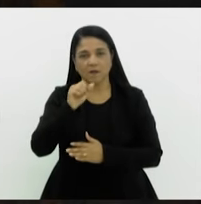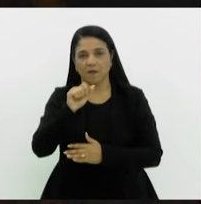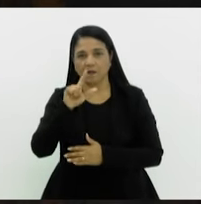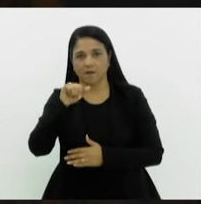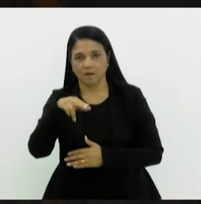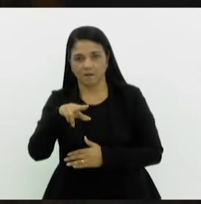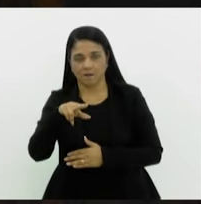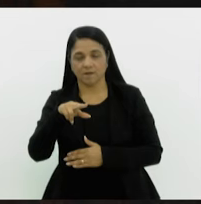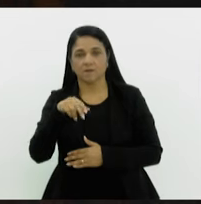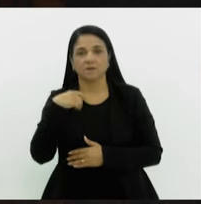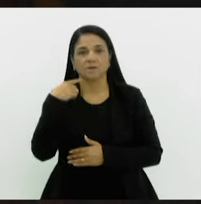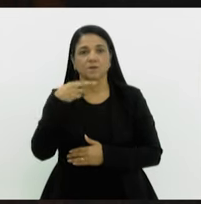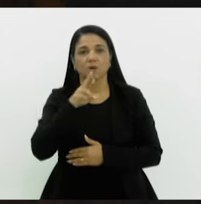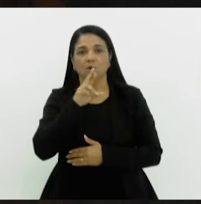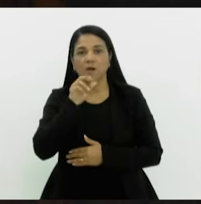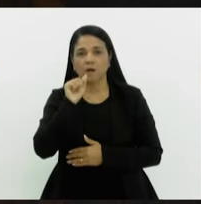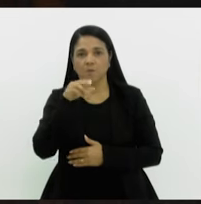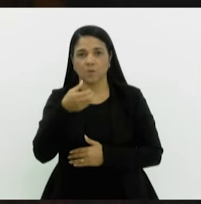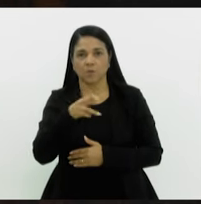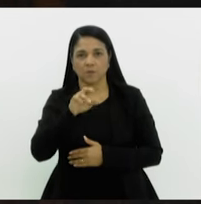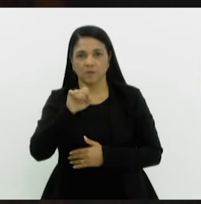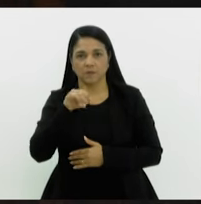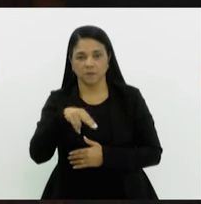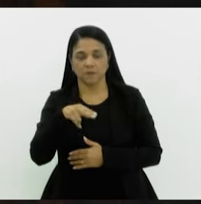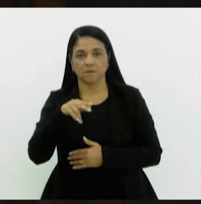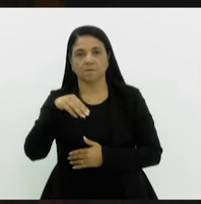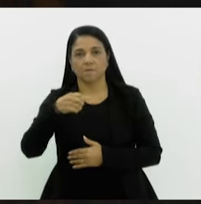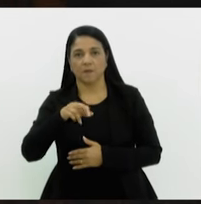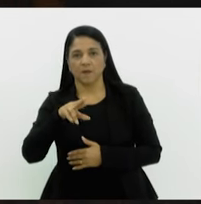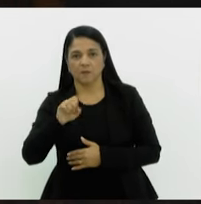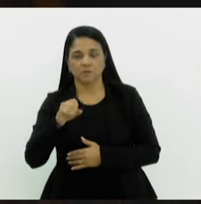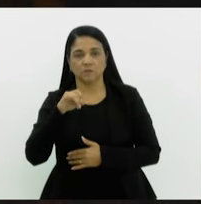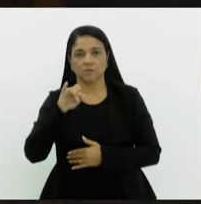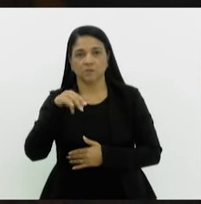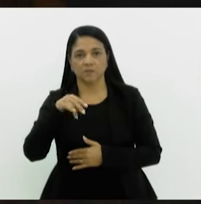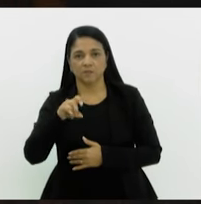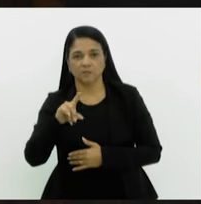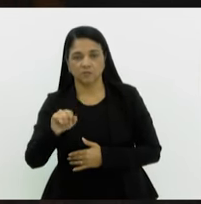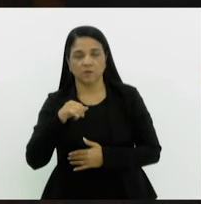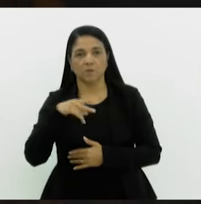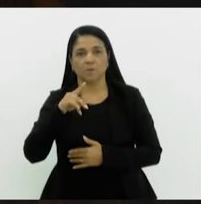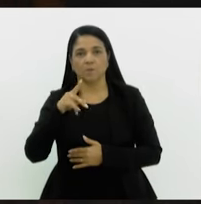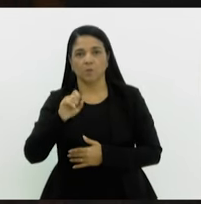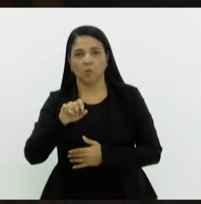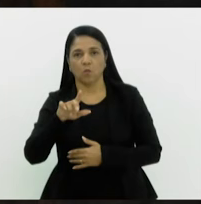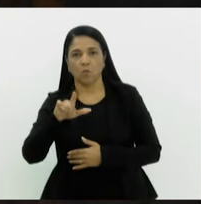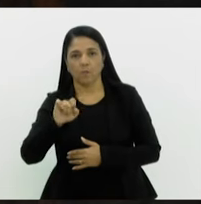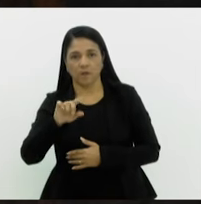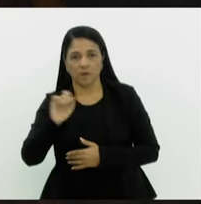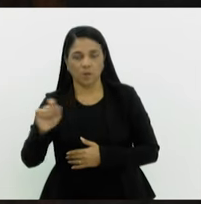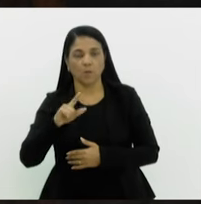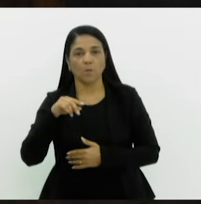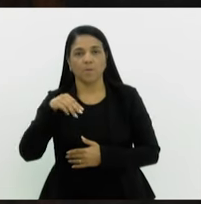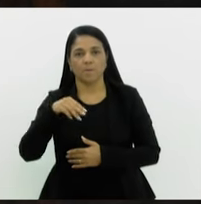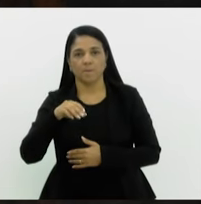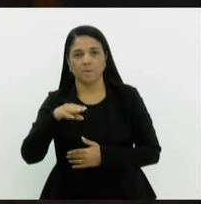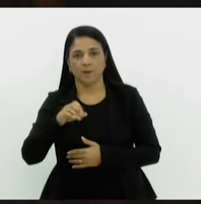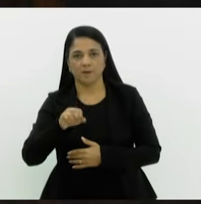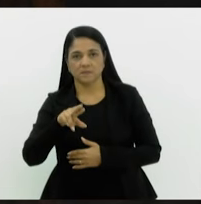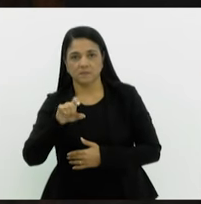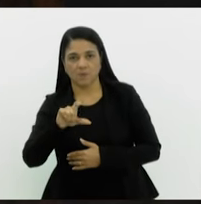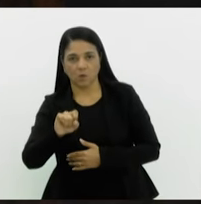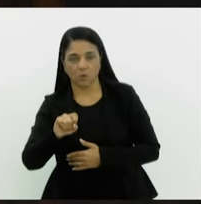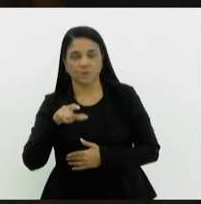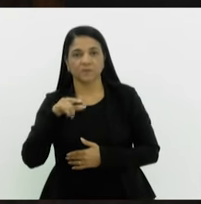Lopes, Rodrigo Amorim, Márcio Gualberto, Índia Armelau, Felipe Poubel, Marcelo Dino, Carlinhos BNH e